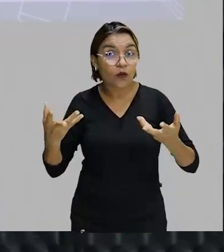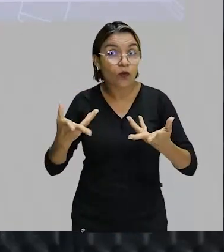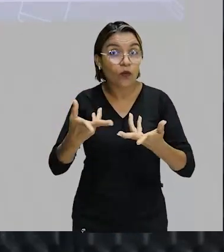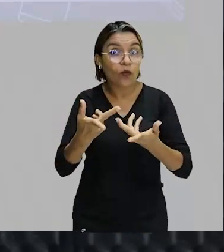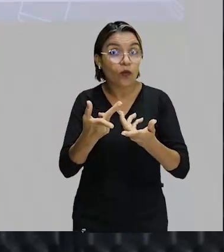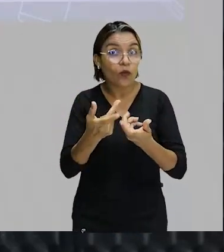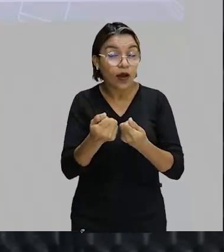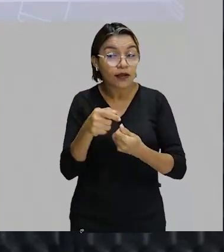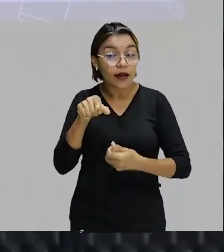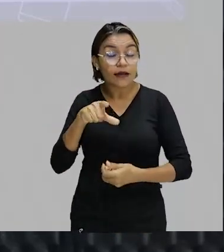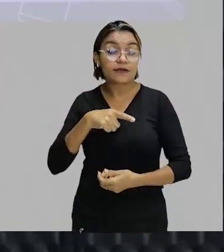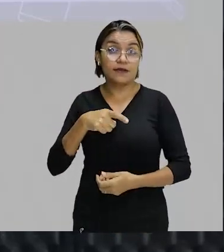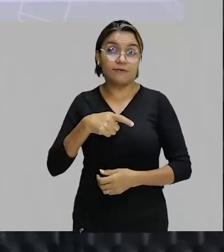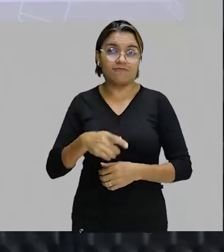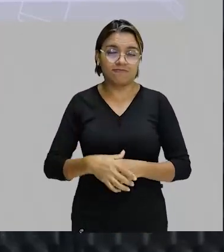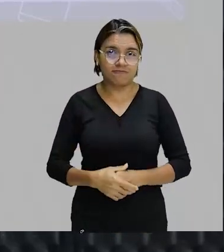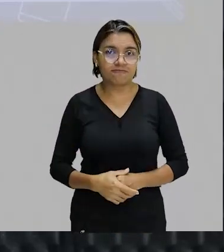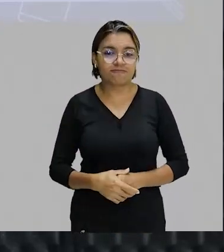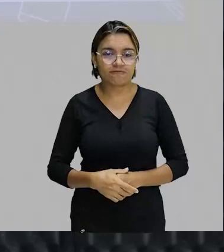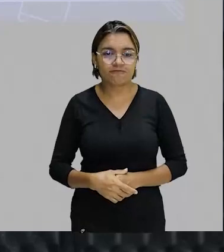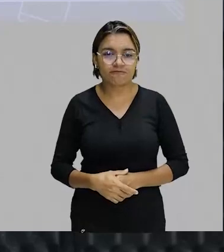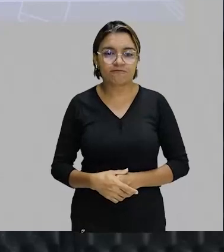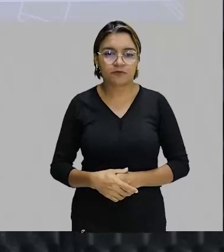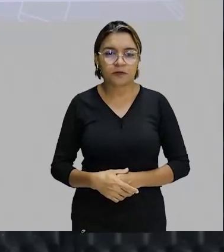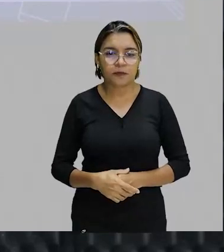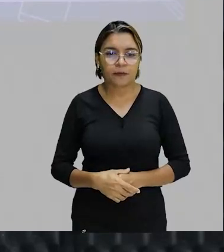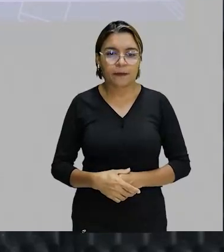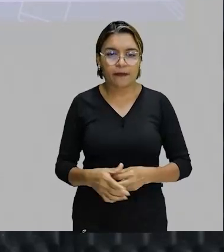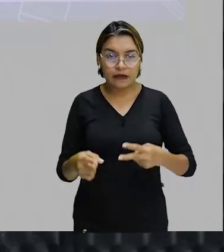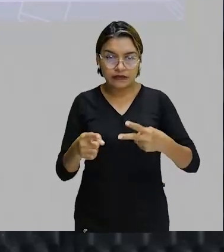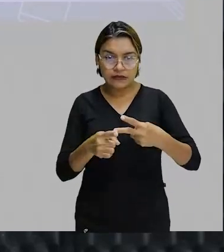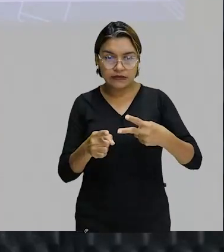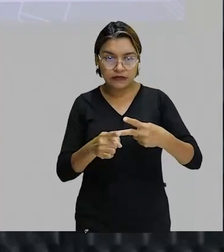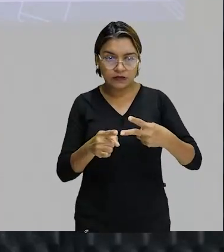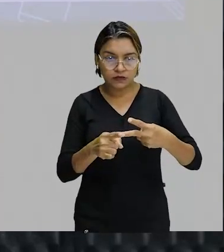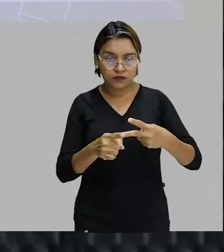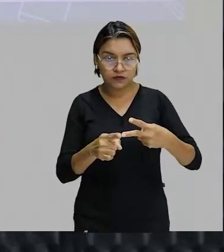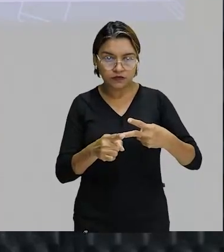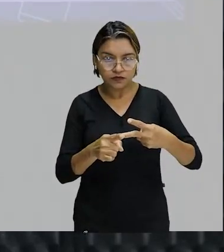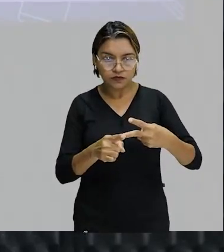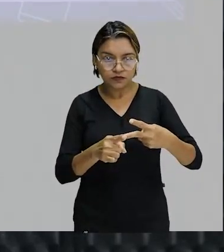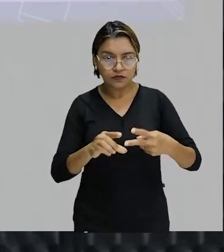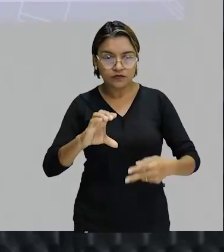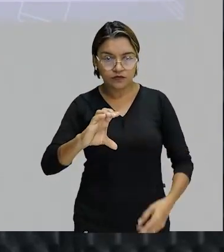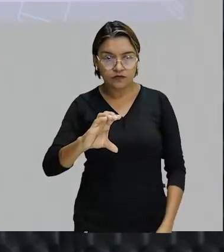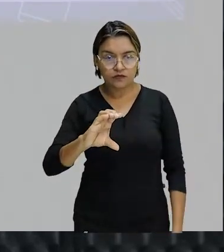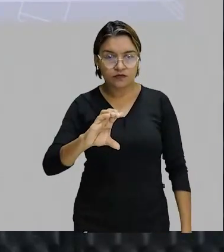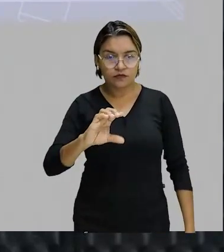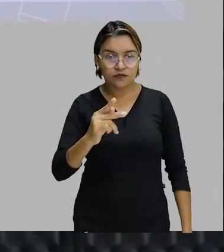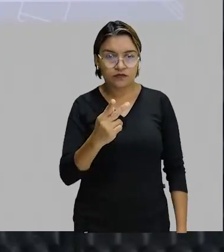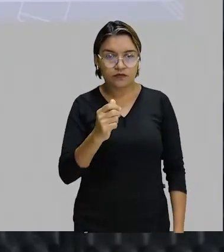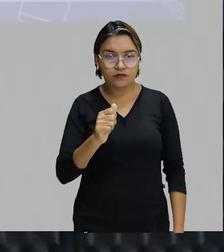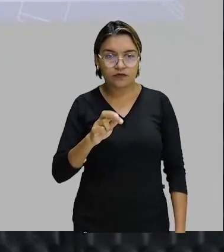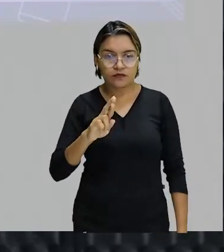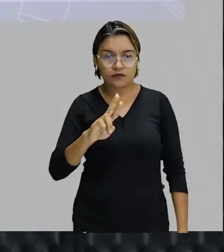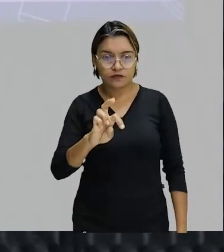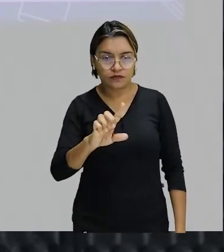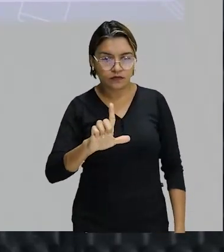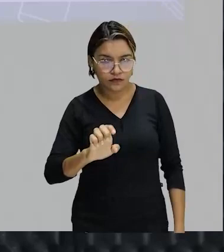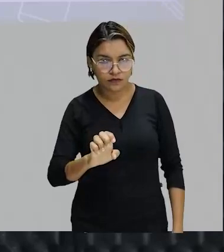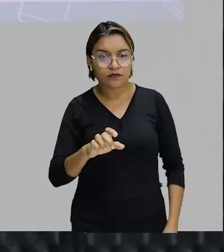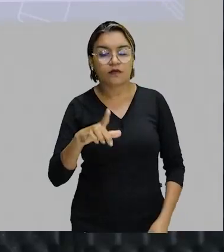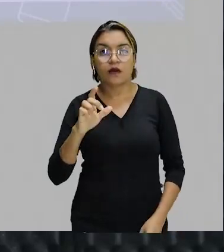essa pessoa, certo? Charlie runs fast. Charlie